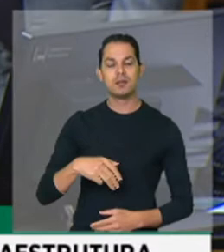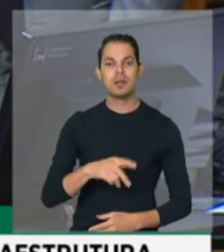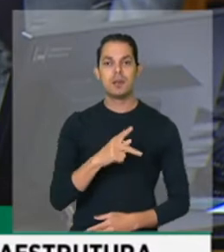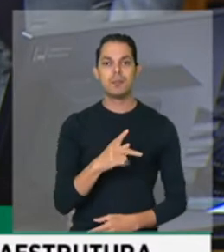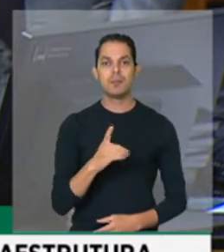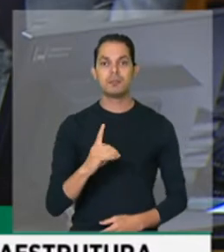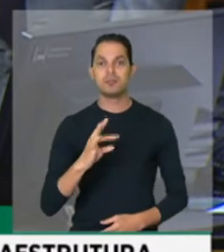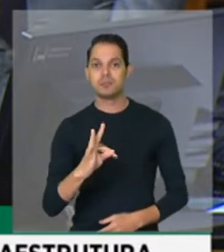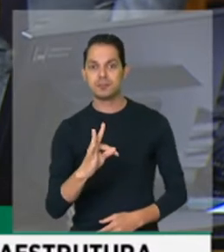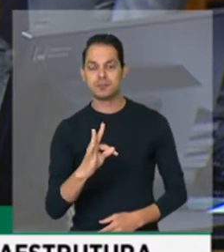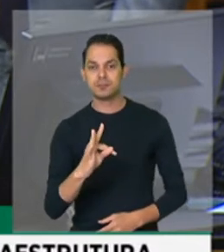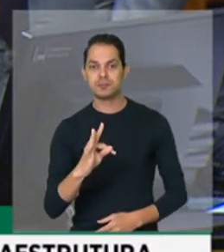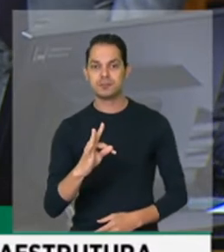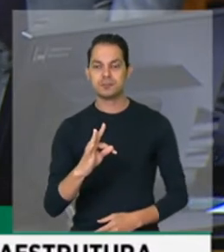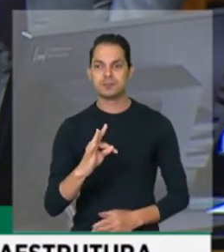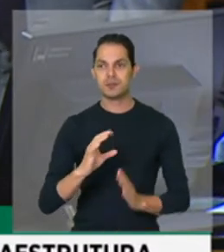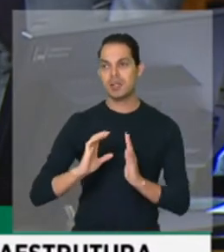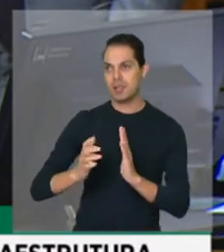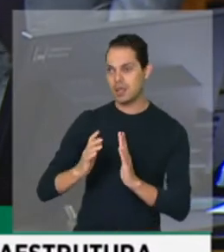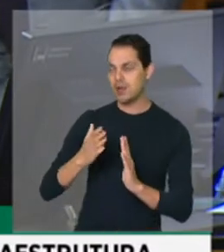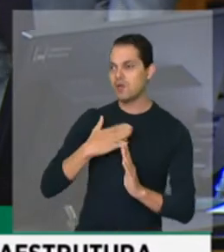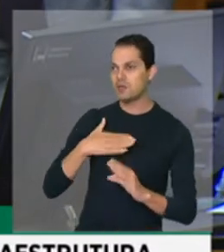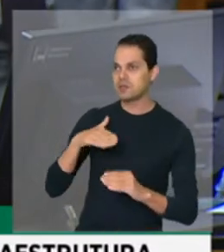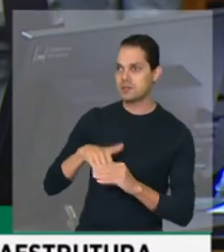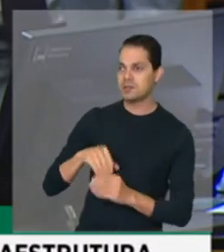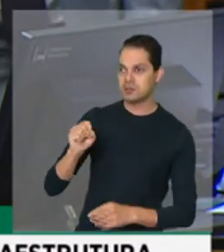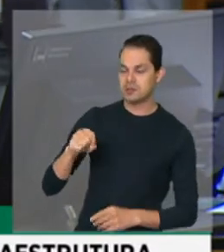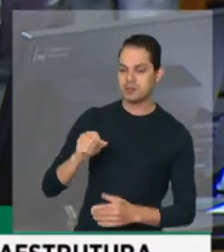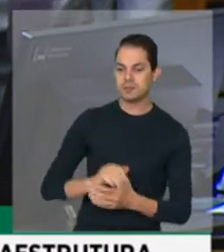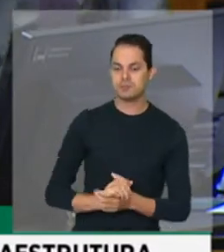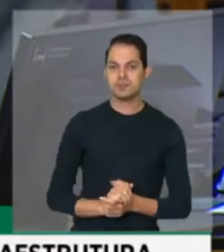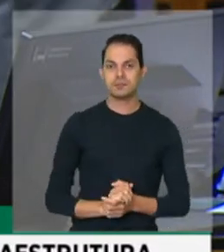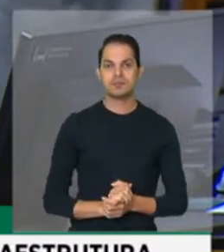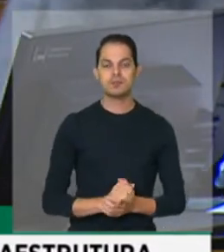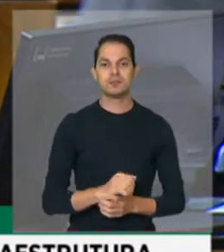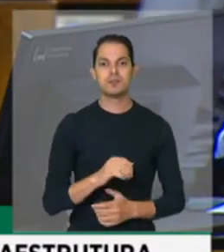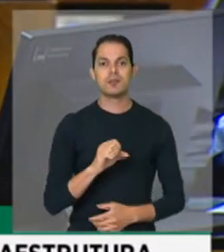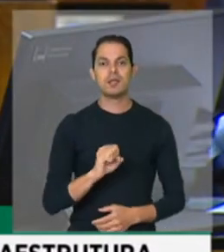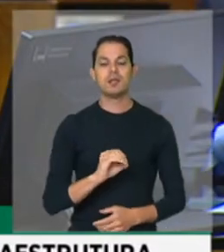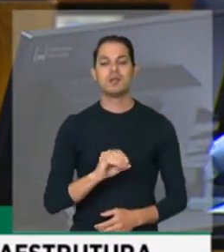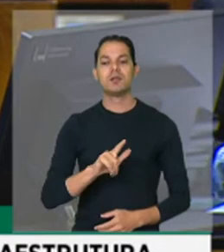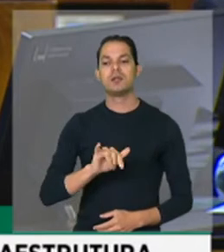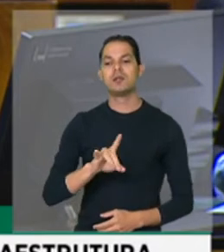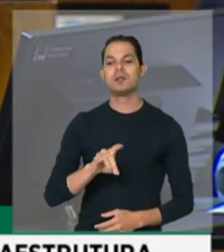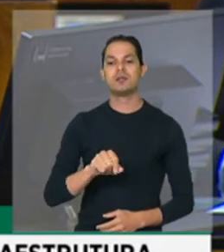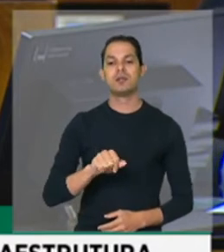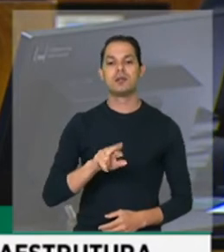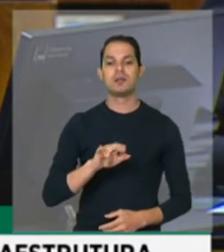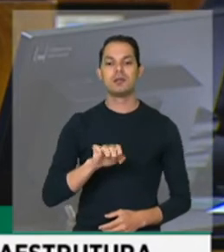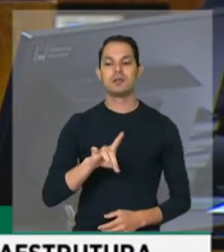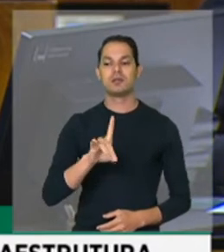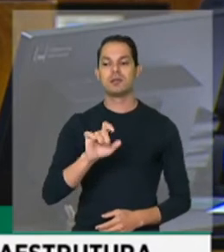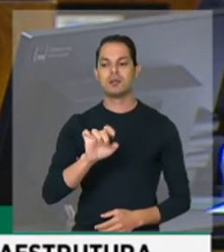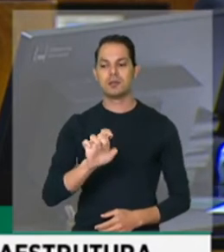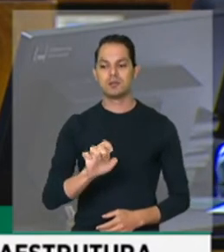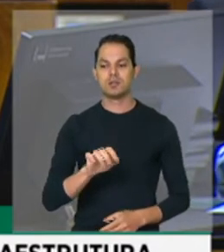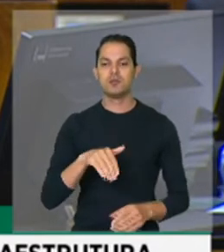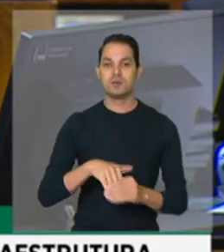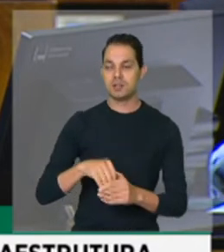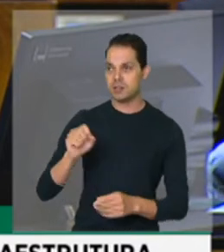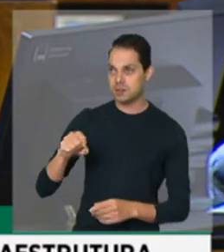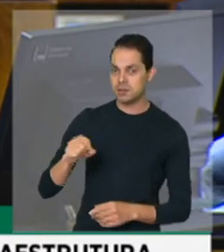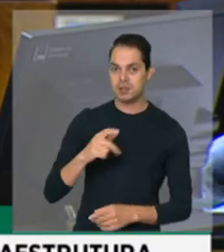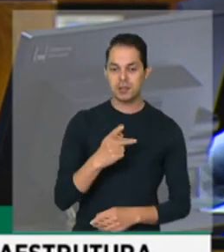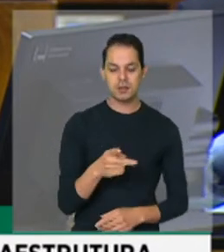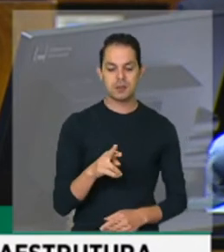PDT? PDT orienta sim, presidente. PDT sim. Solidariedade? Sim, presidente. Solidariedade, sim. PROS,